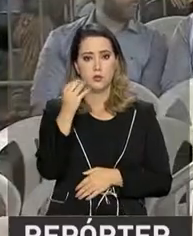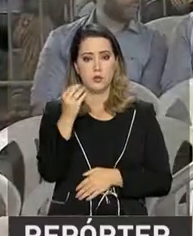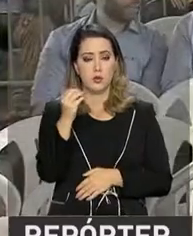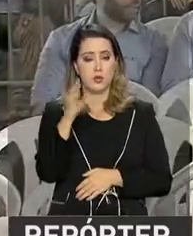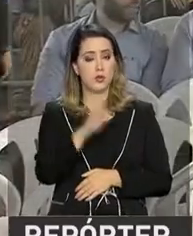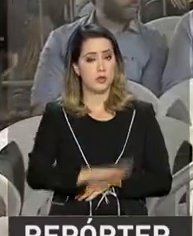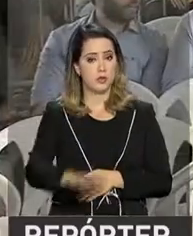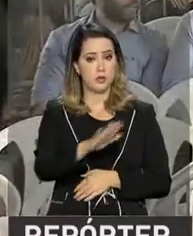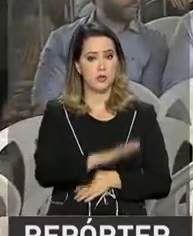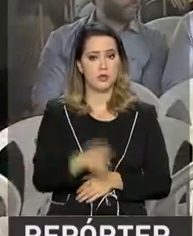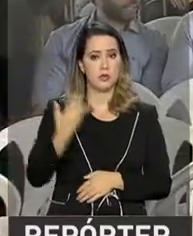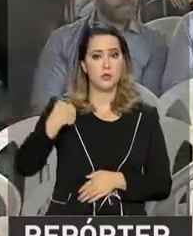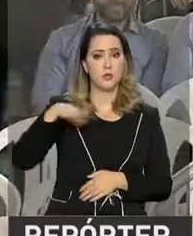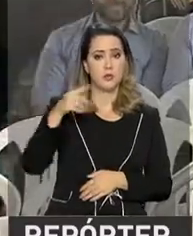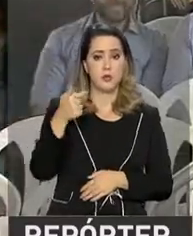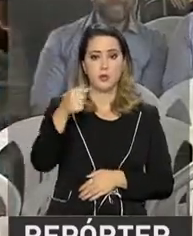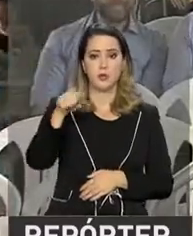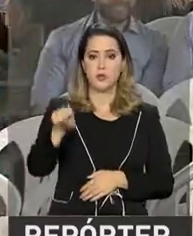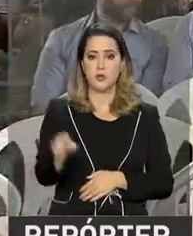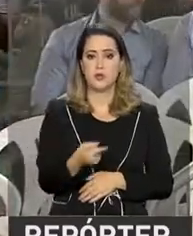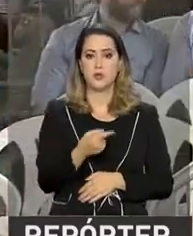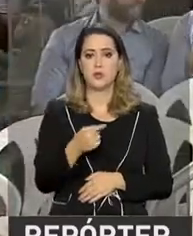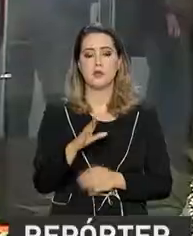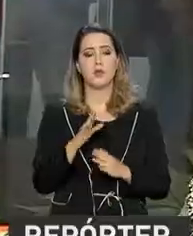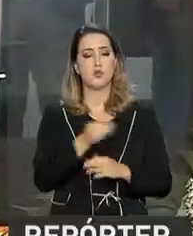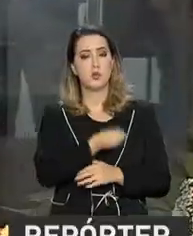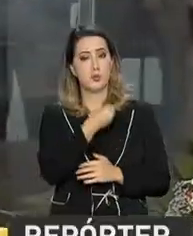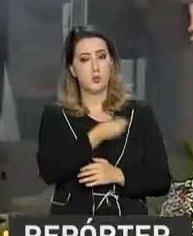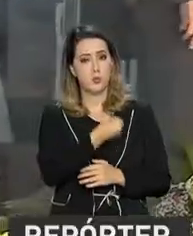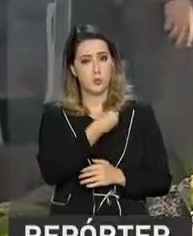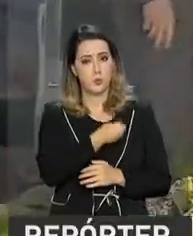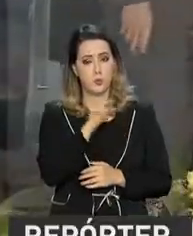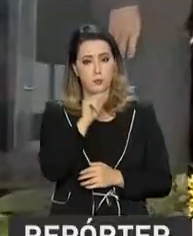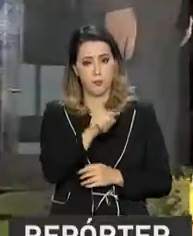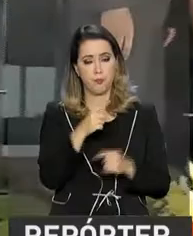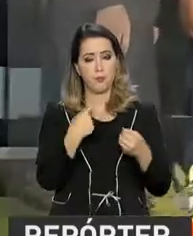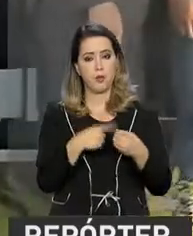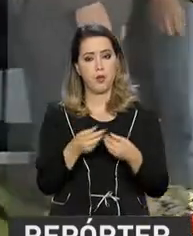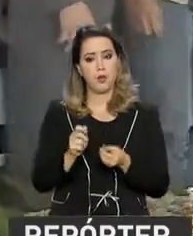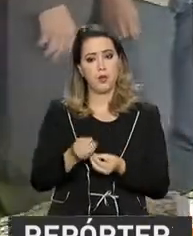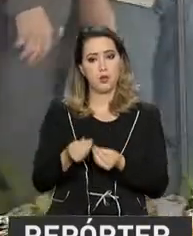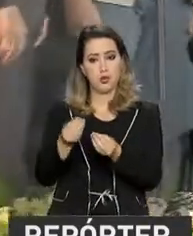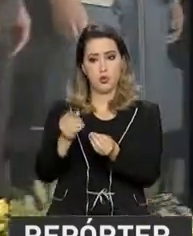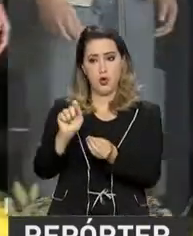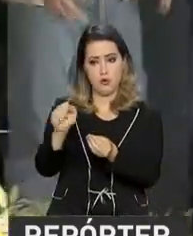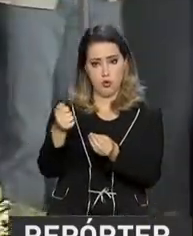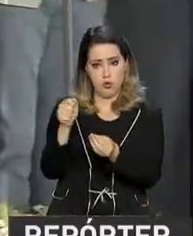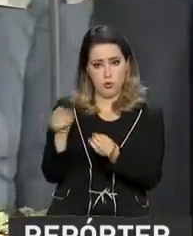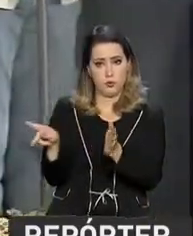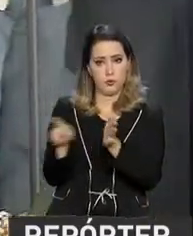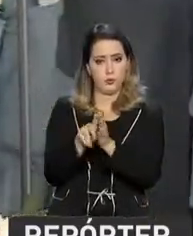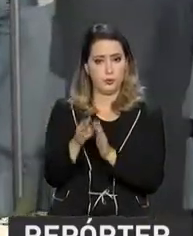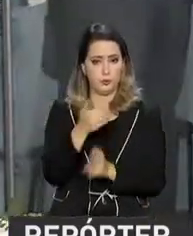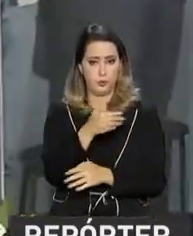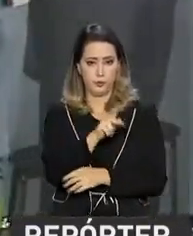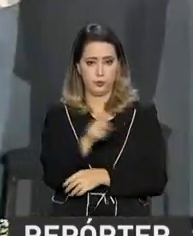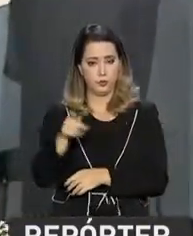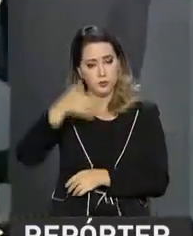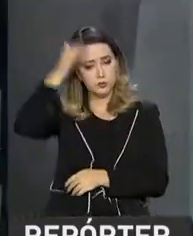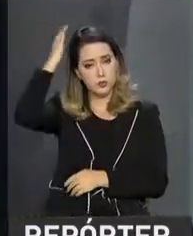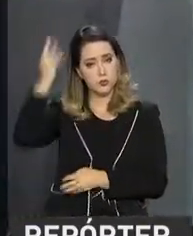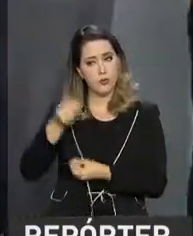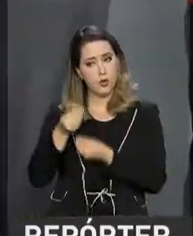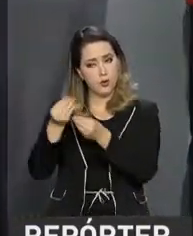mais de 7 mil moradores das duas cidades paulistas receberam as chaves das mãos do presidente michel temer na cerimônia